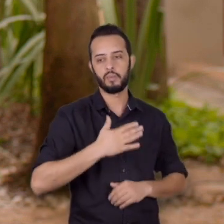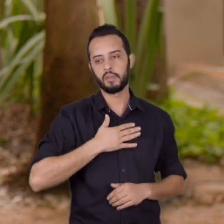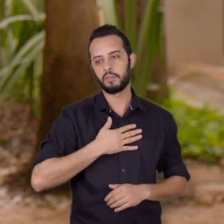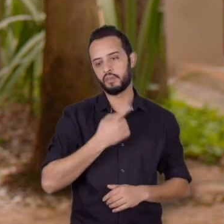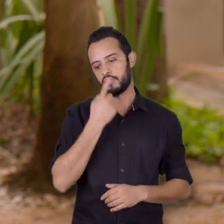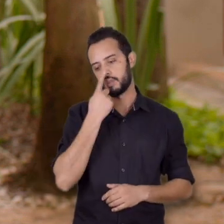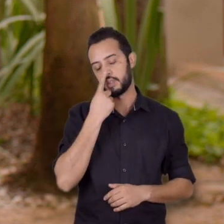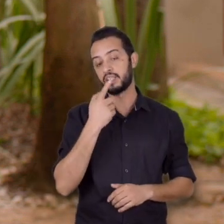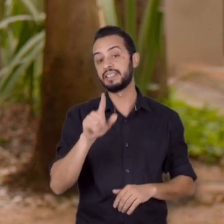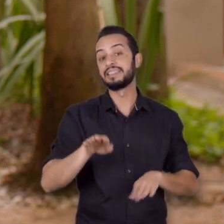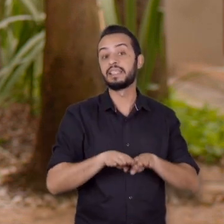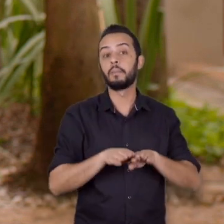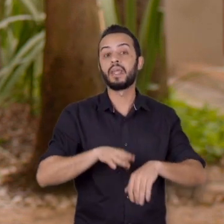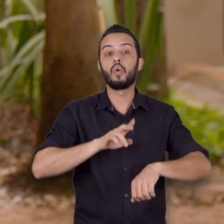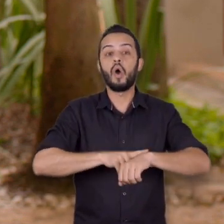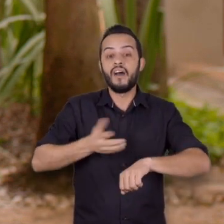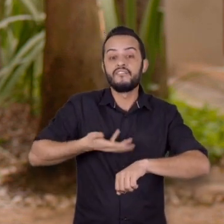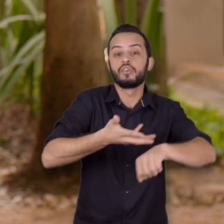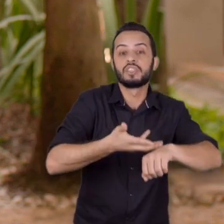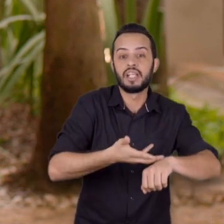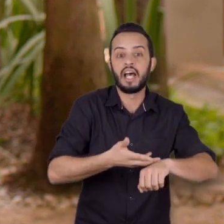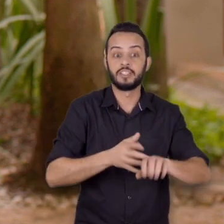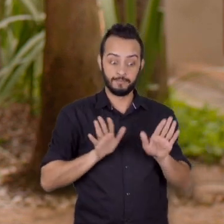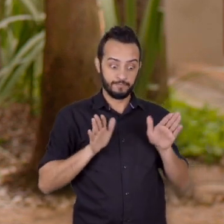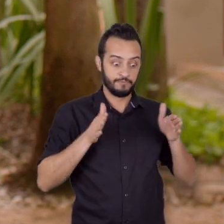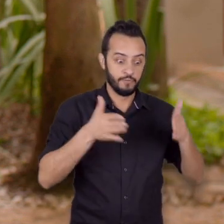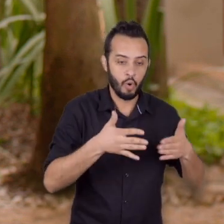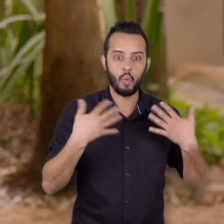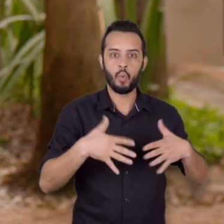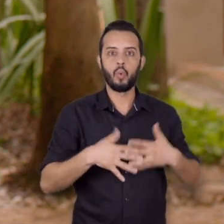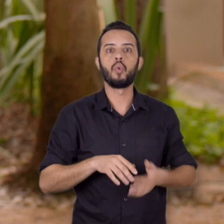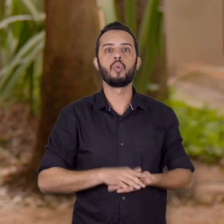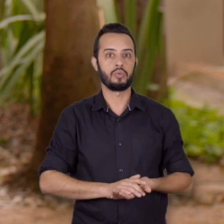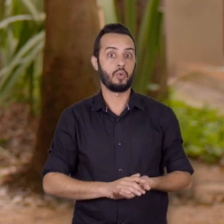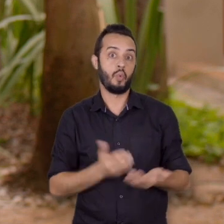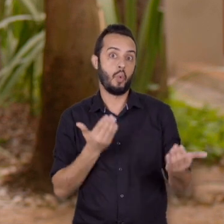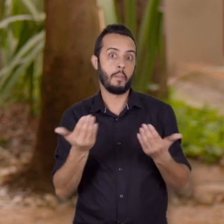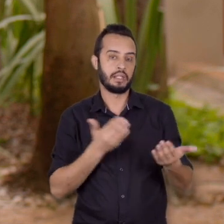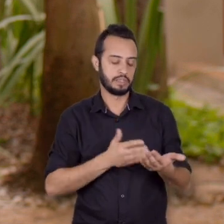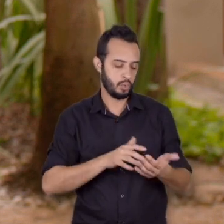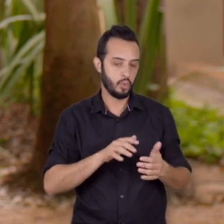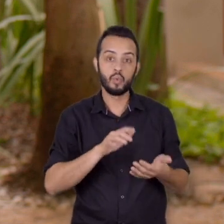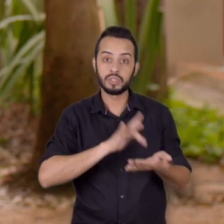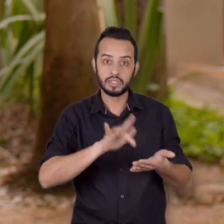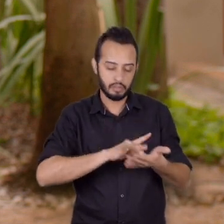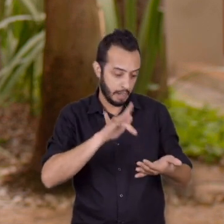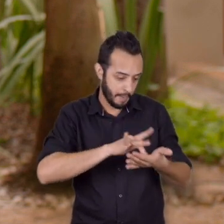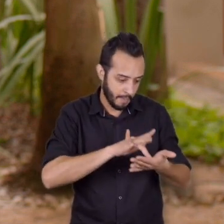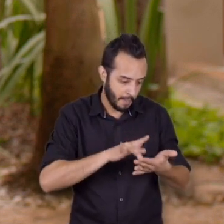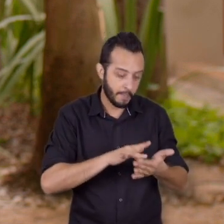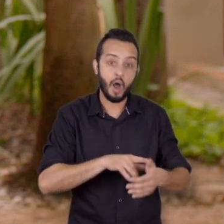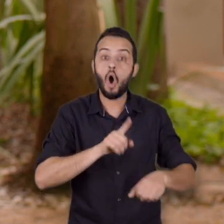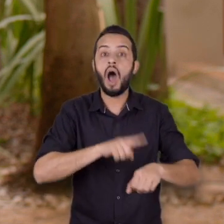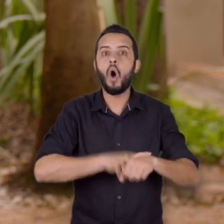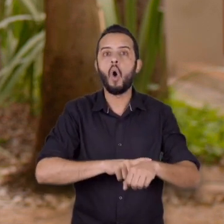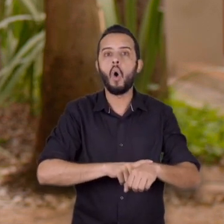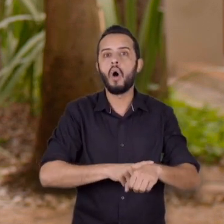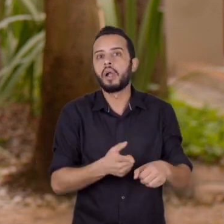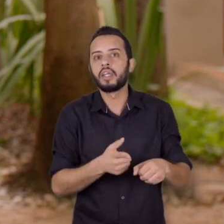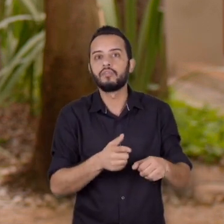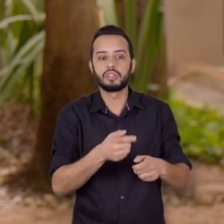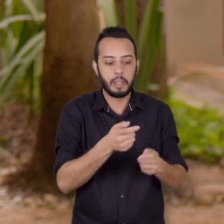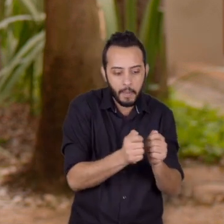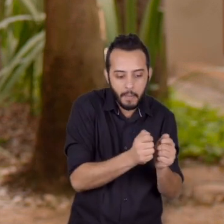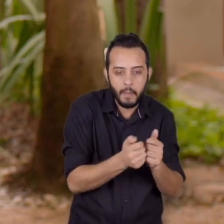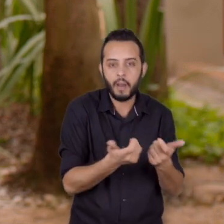que eu faço, a velocidade com que eu faço, a intensidade com que eu aperto a tela do celular, o horário em que eu faço, quem